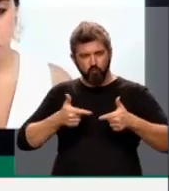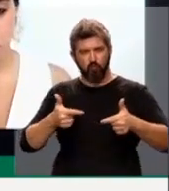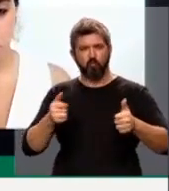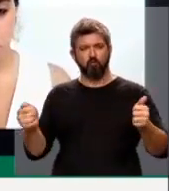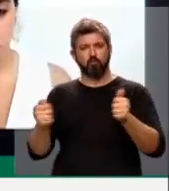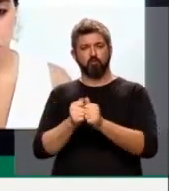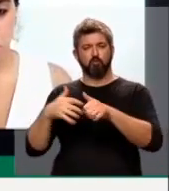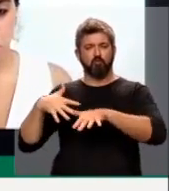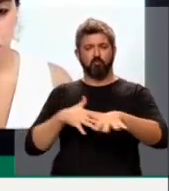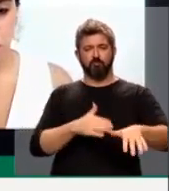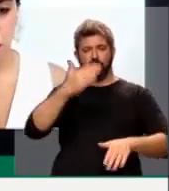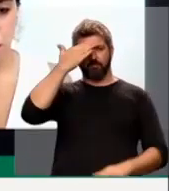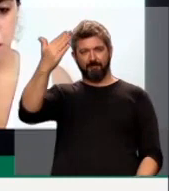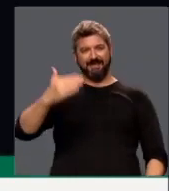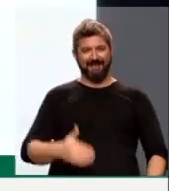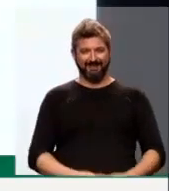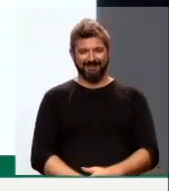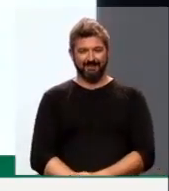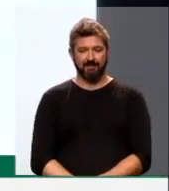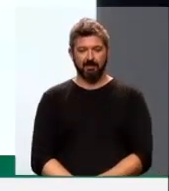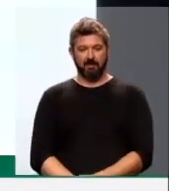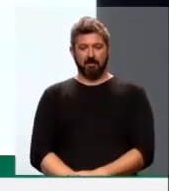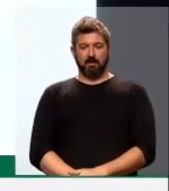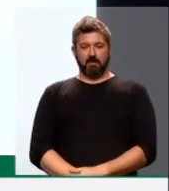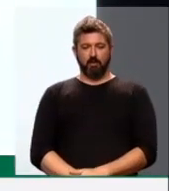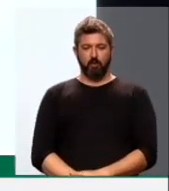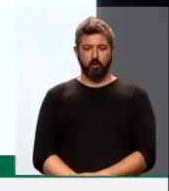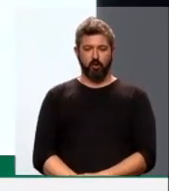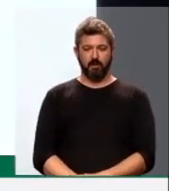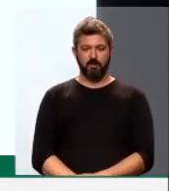momentos. Obrigada, viu, gente?